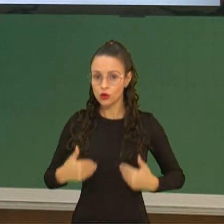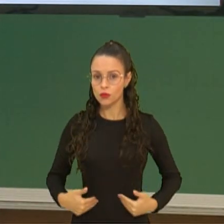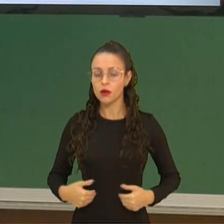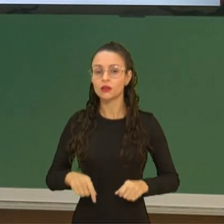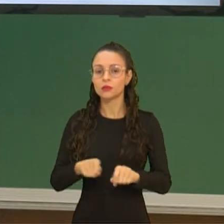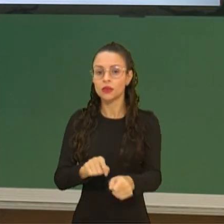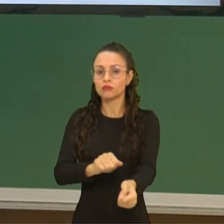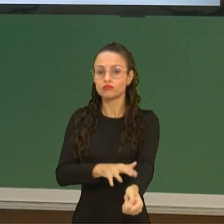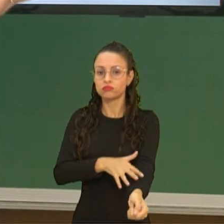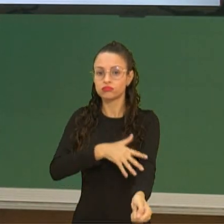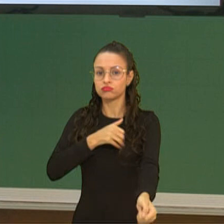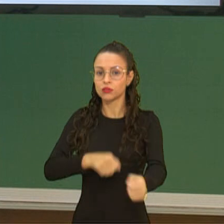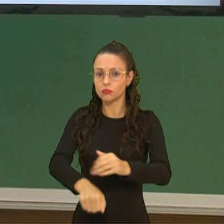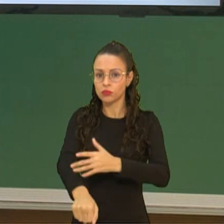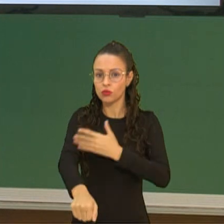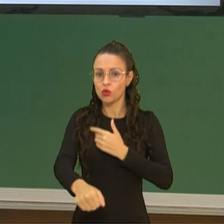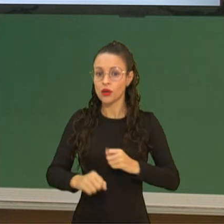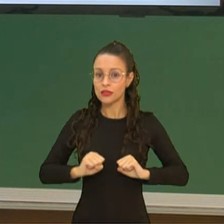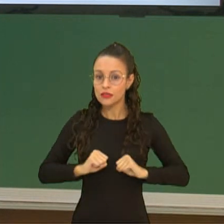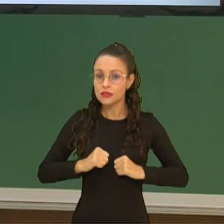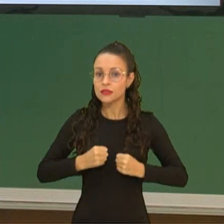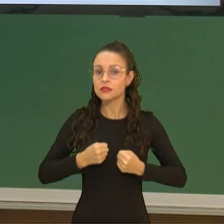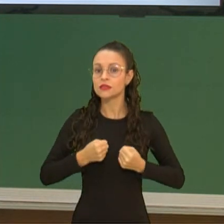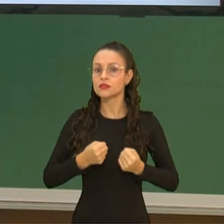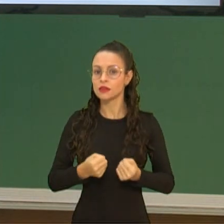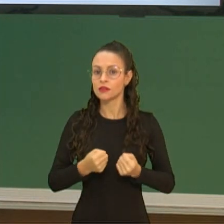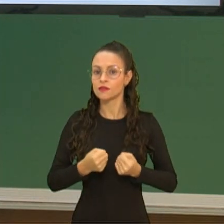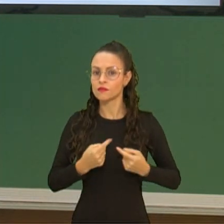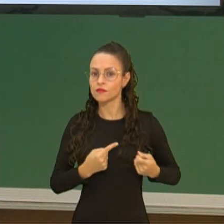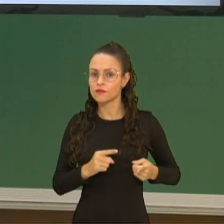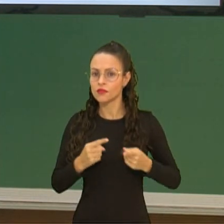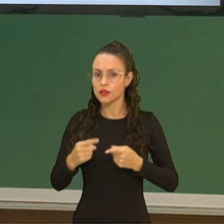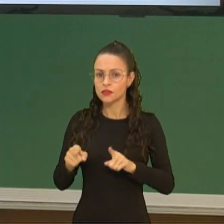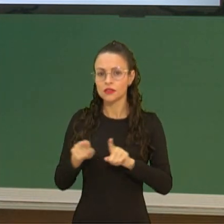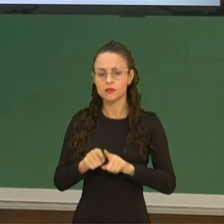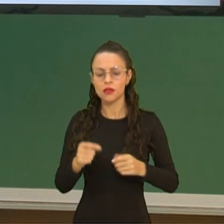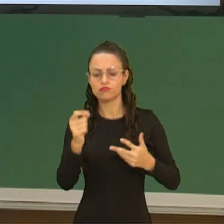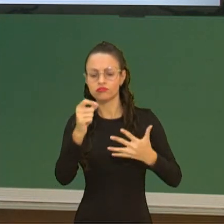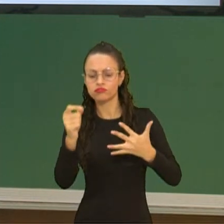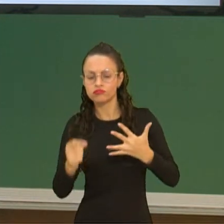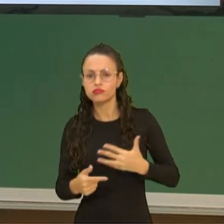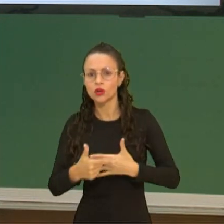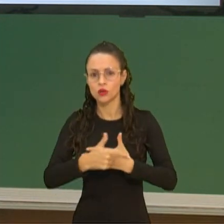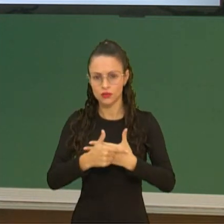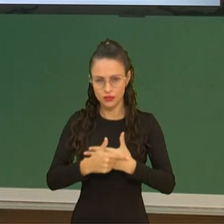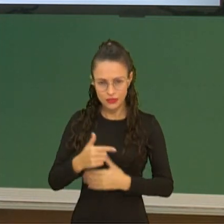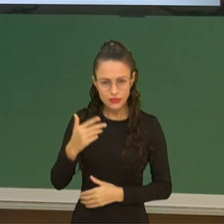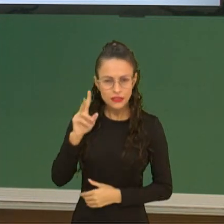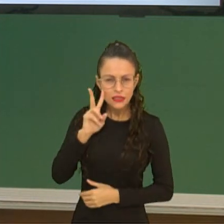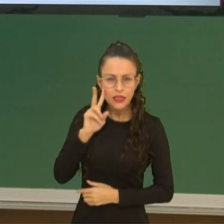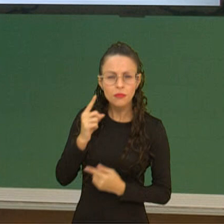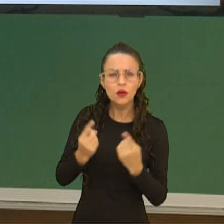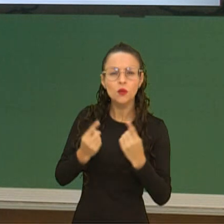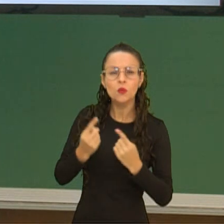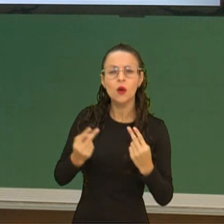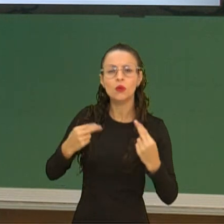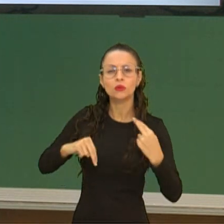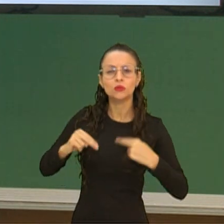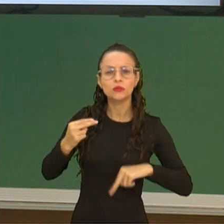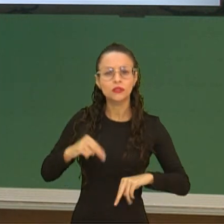transporte de defesa e muitas outras funções você lembra que nutriente é esse que eu estou